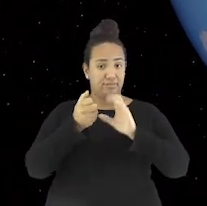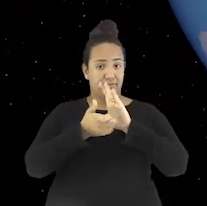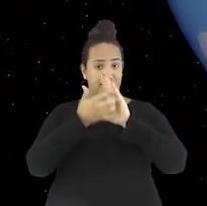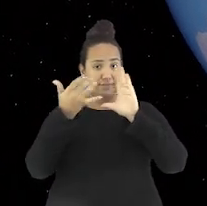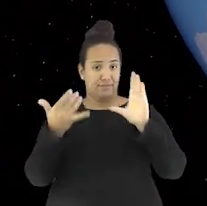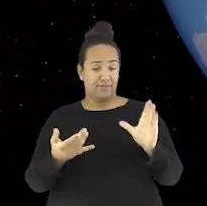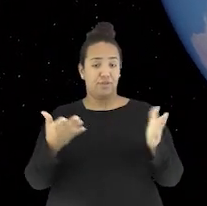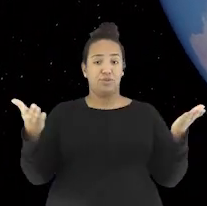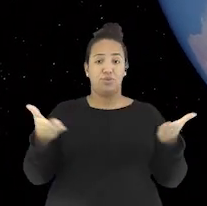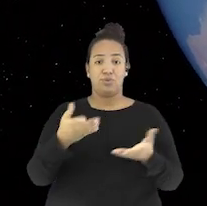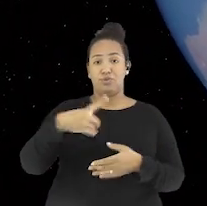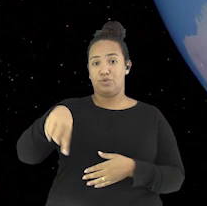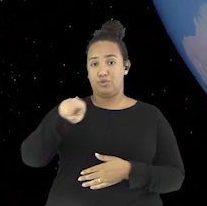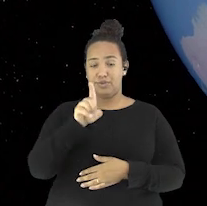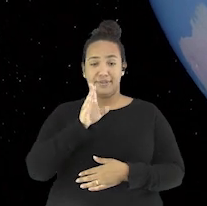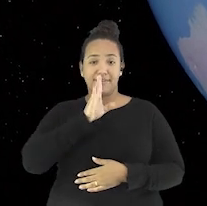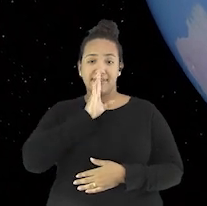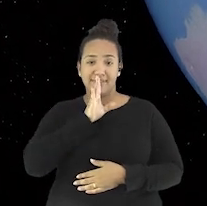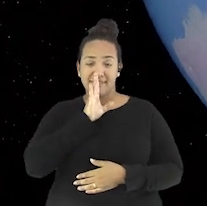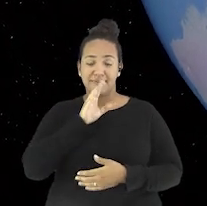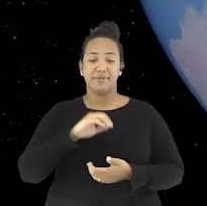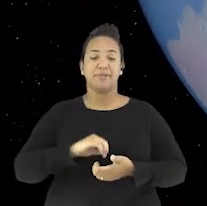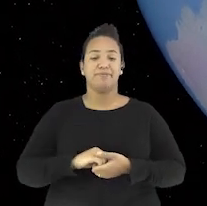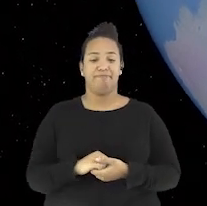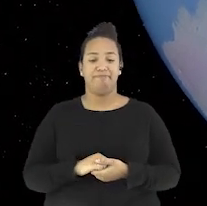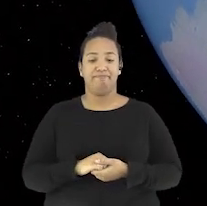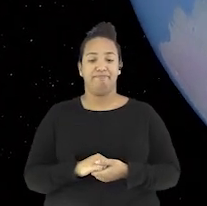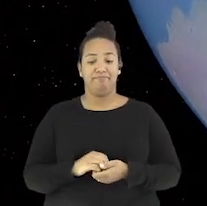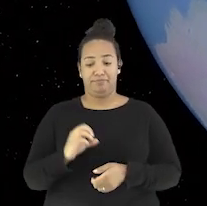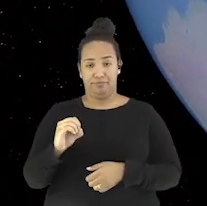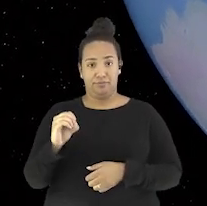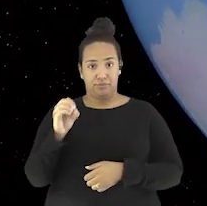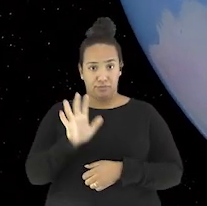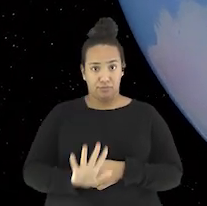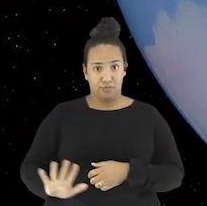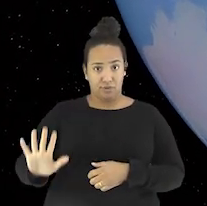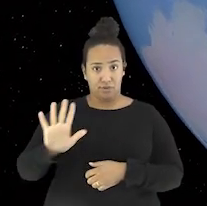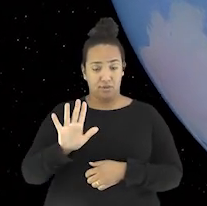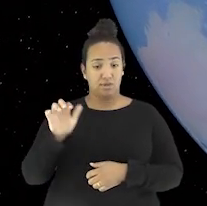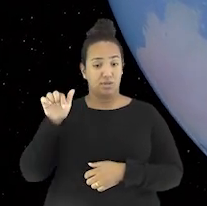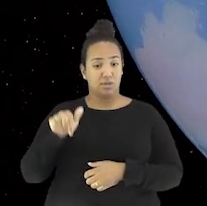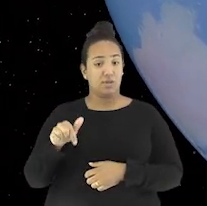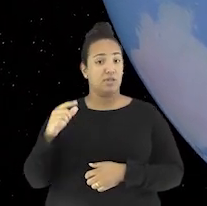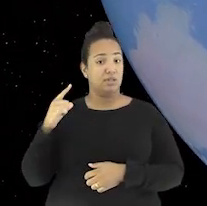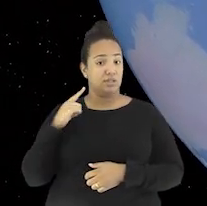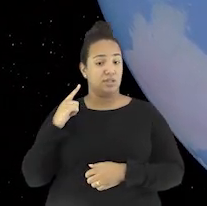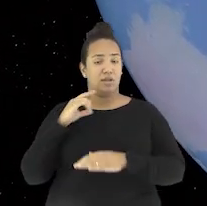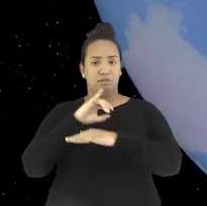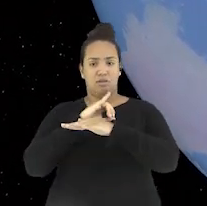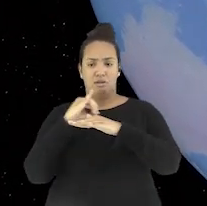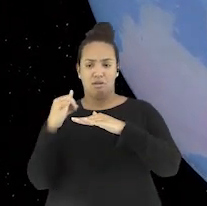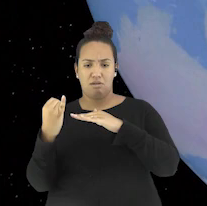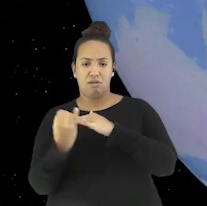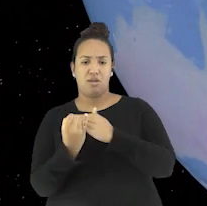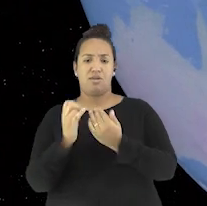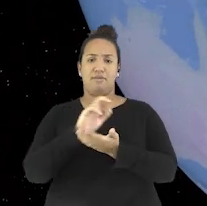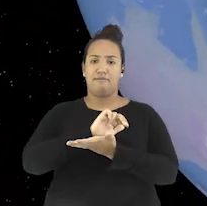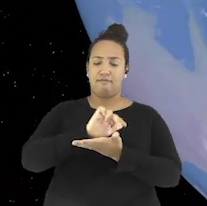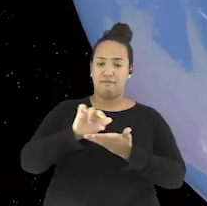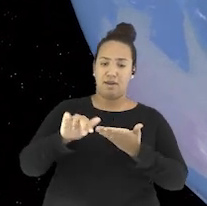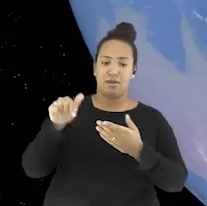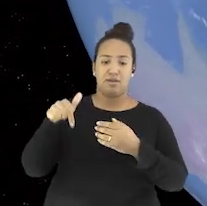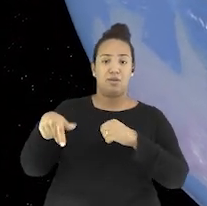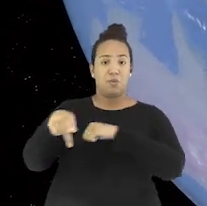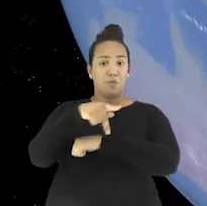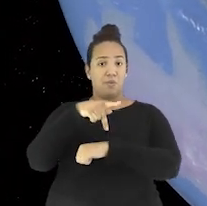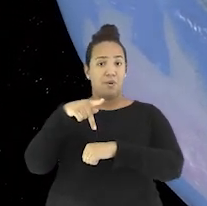dos continentes que conhecemos na aula de hoje? A Oceania é um continente composto por muitas ilhas, e o